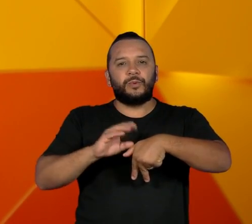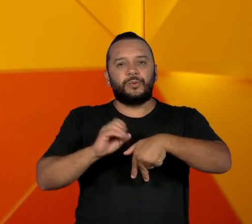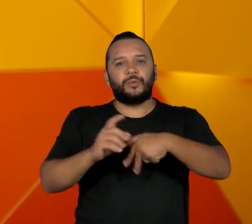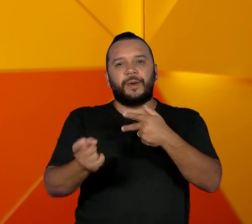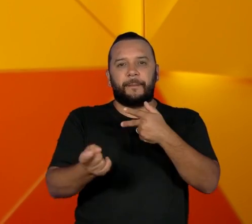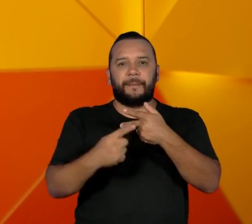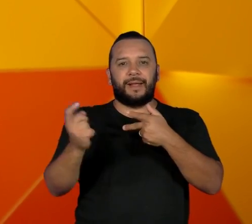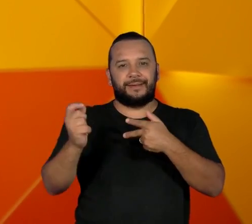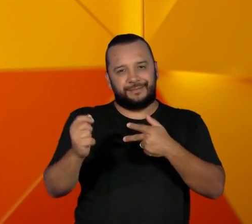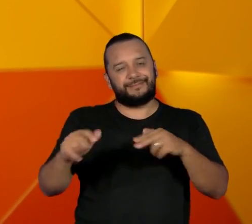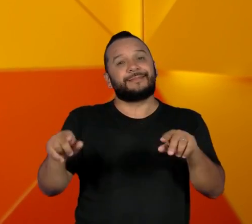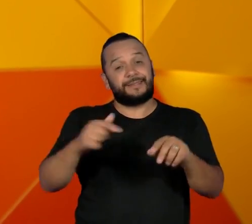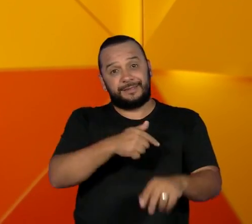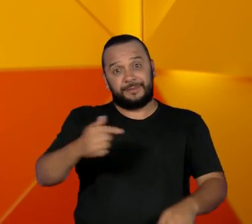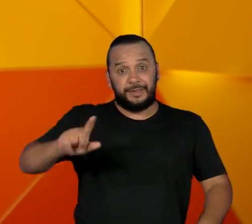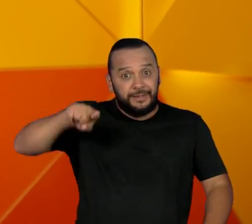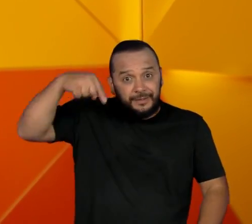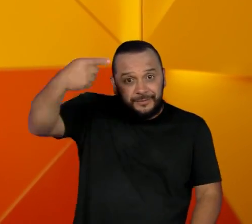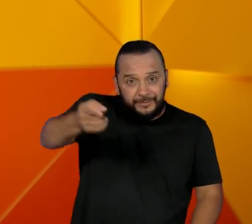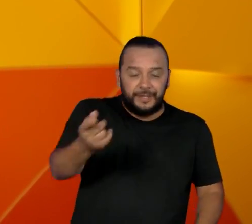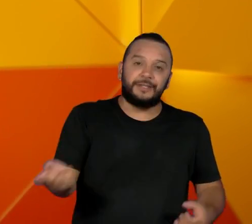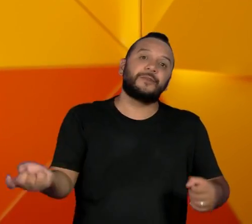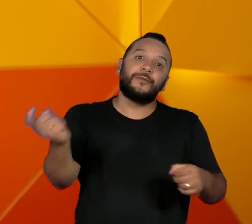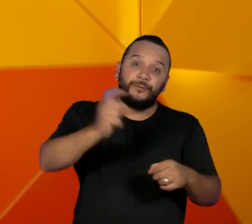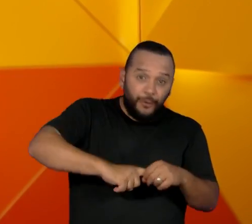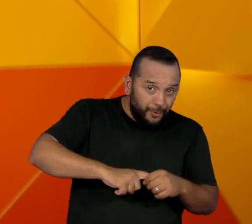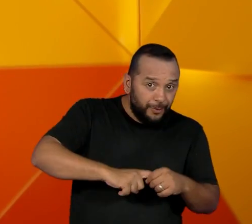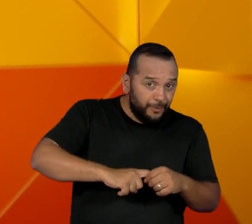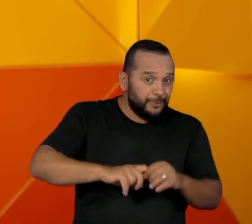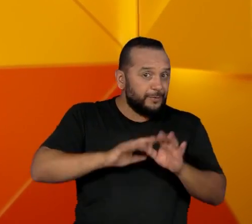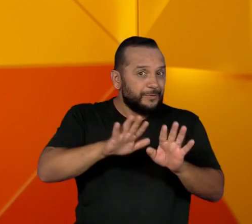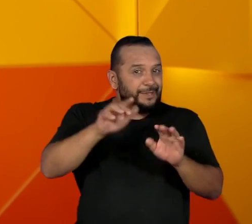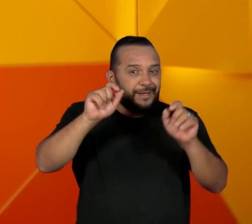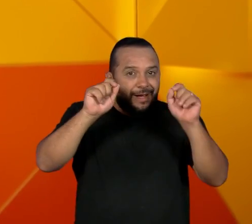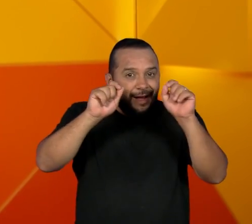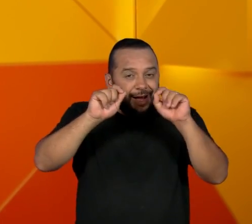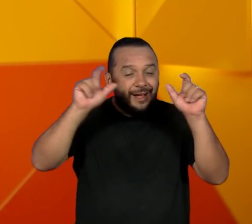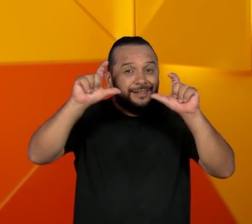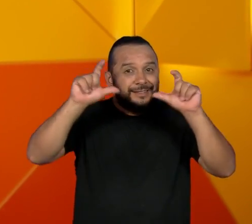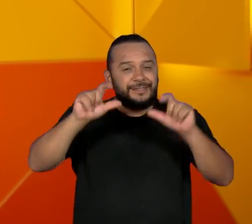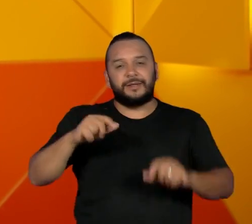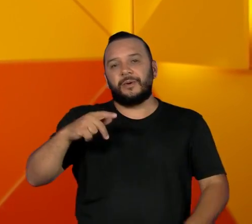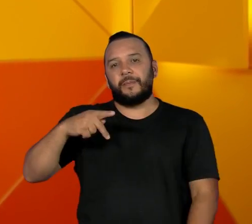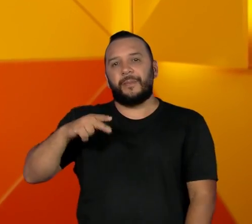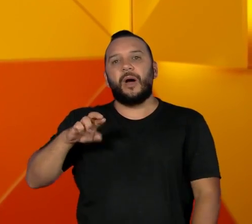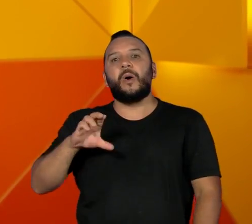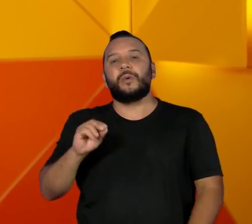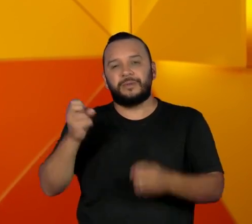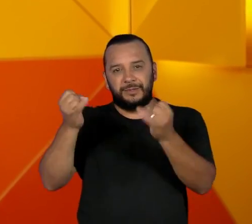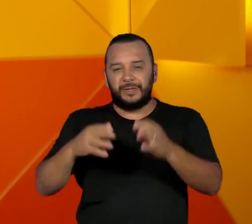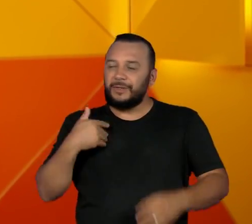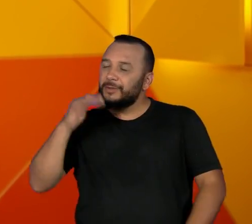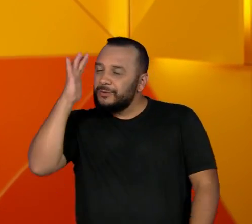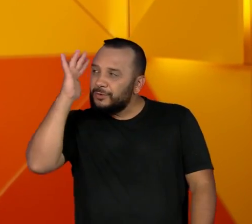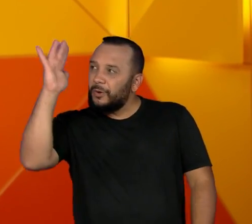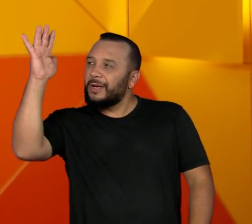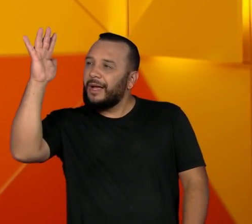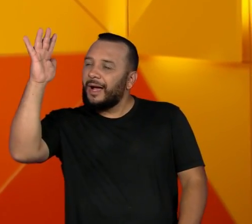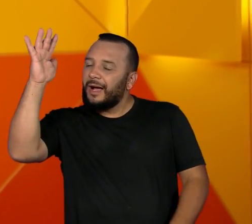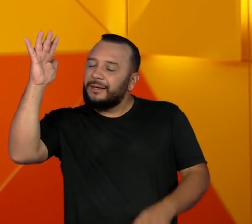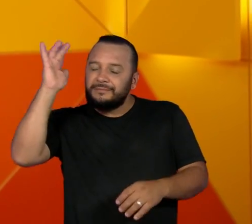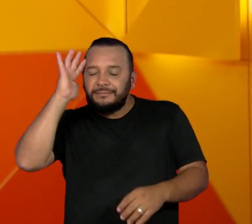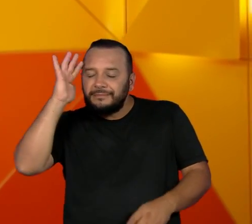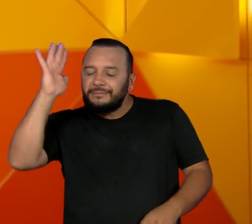eu estou de volta e desperte-se. Paulo disse, o oposto de sonhar é